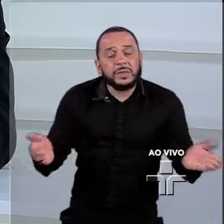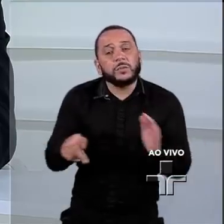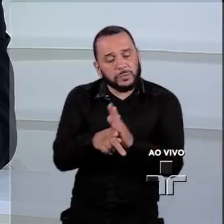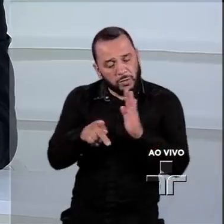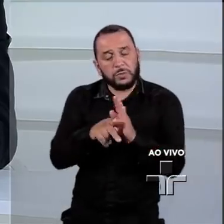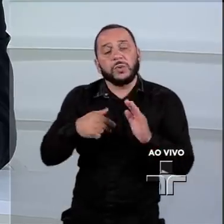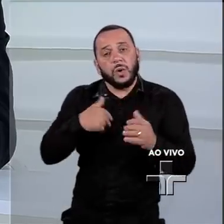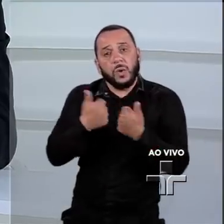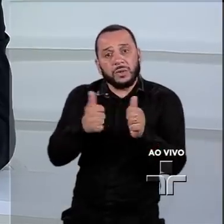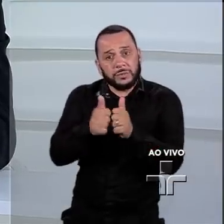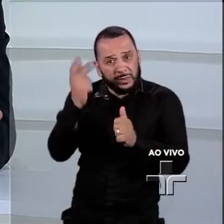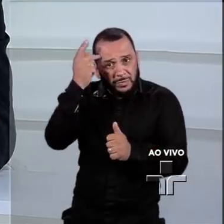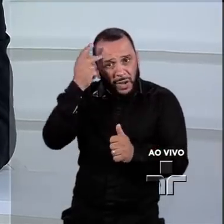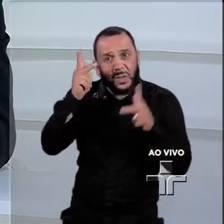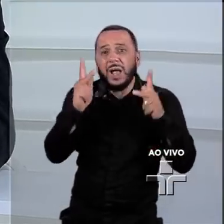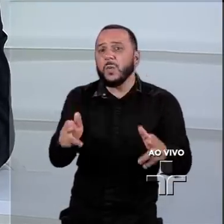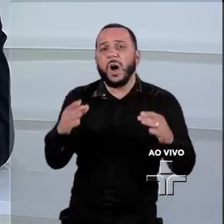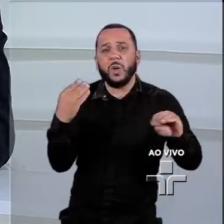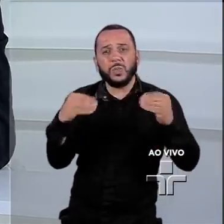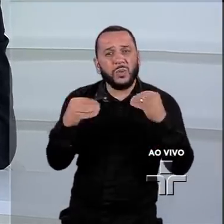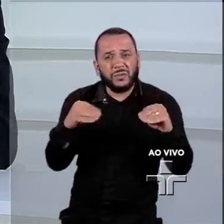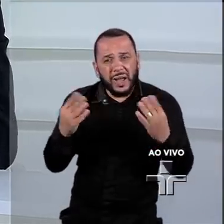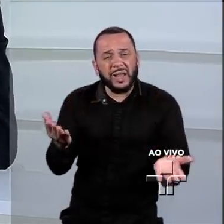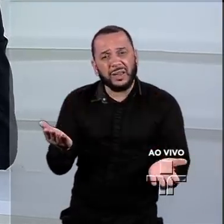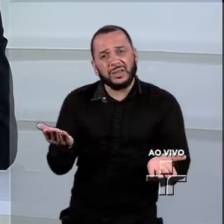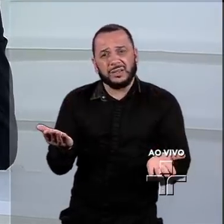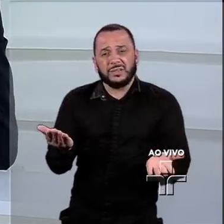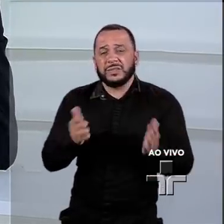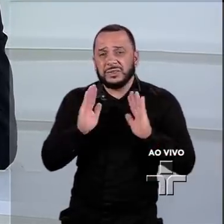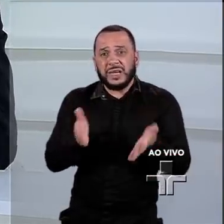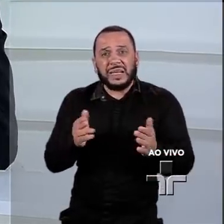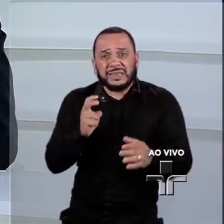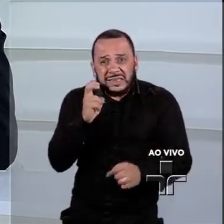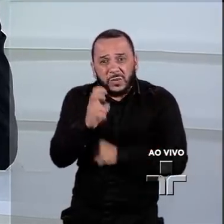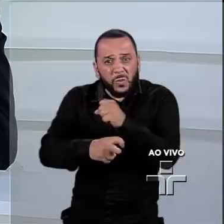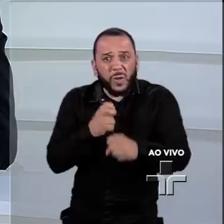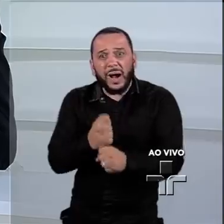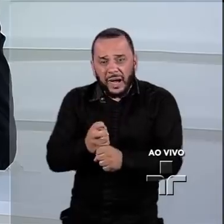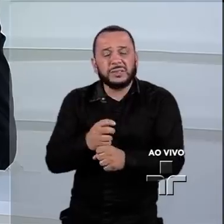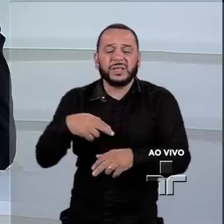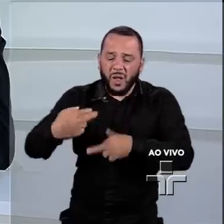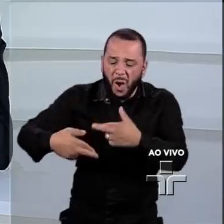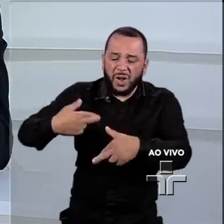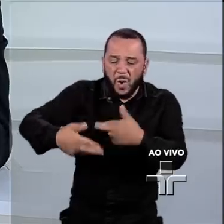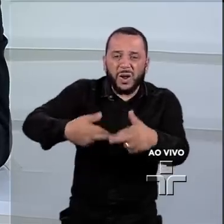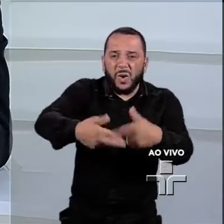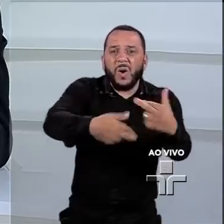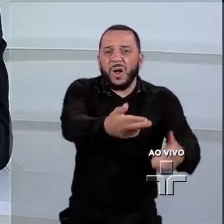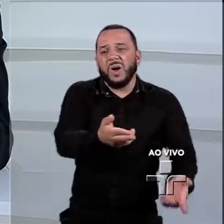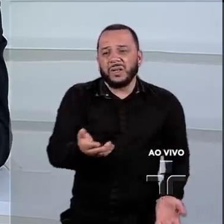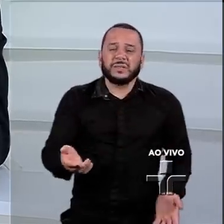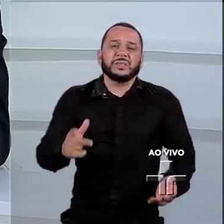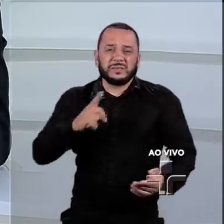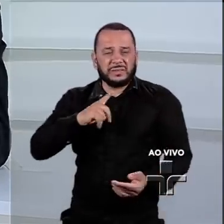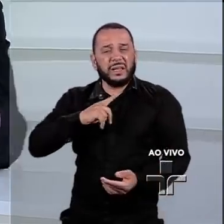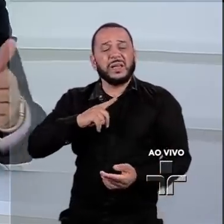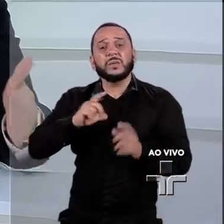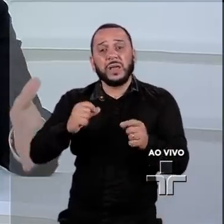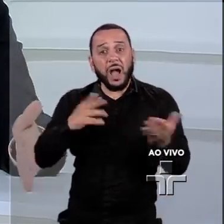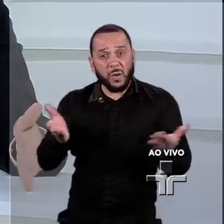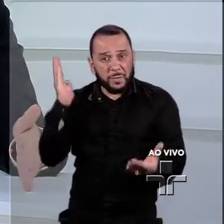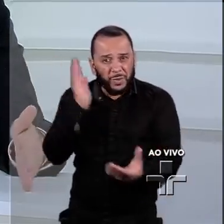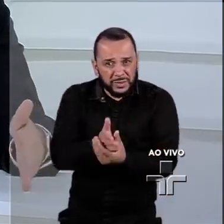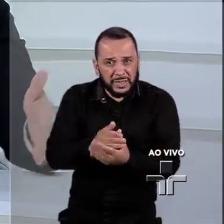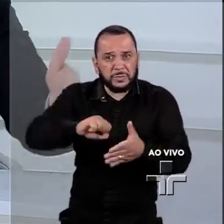5 anos espera ser completada. Qual é a perspectiva que a gente pode imaginar? Quer dizer, há uma ação que bloqueia agora,